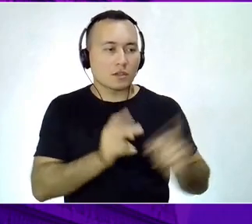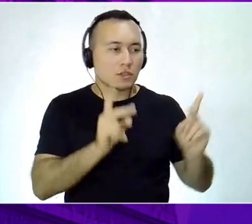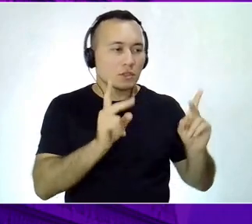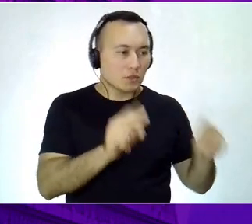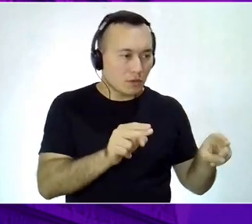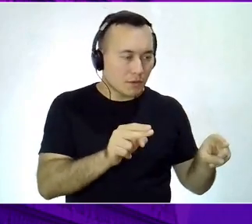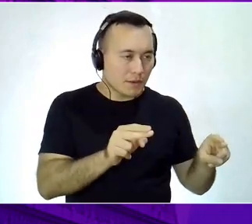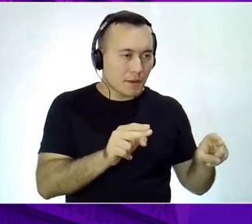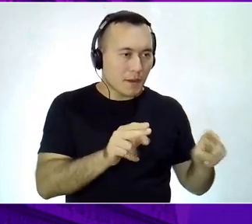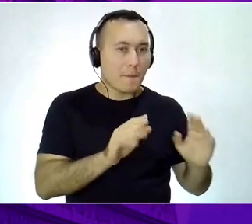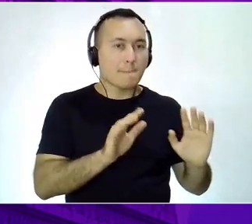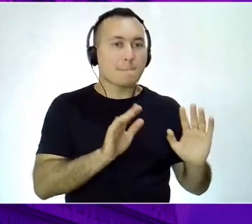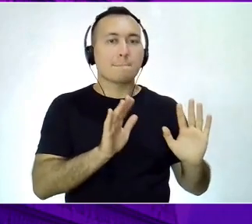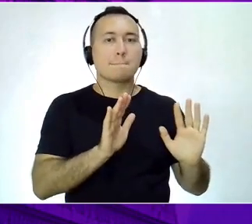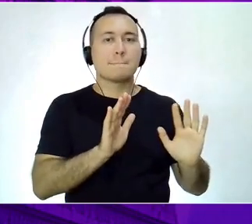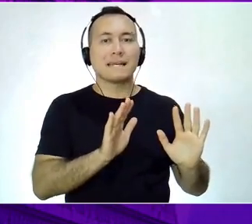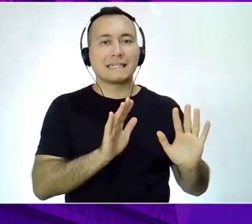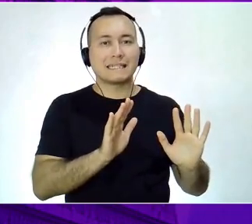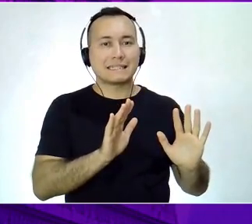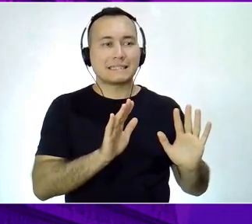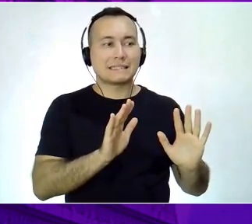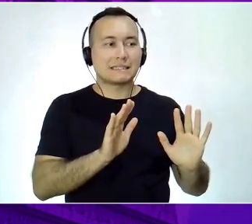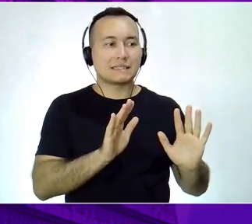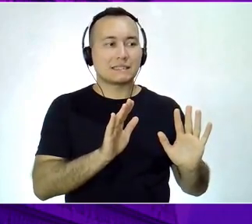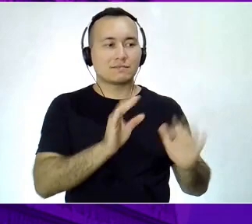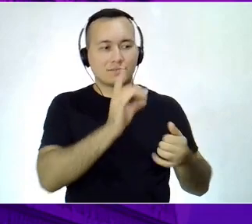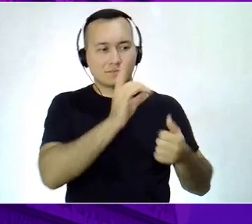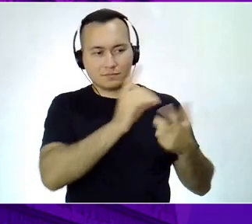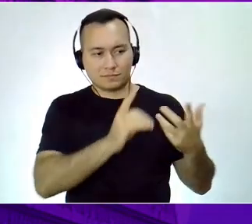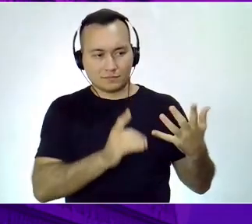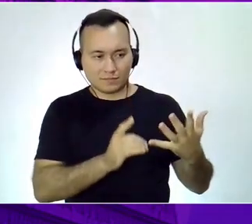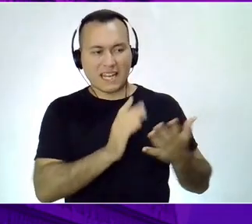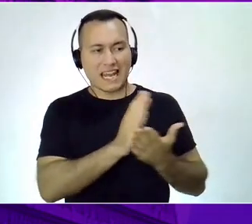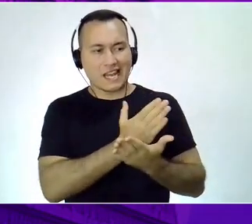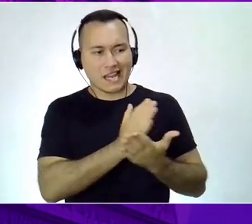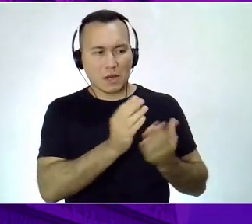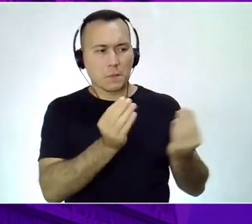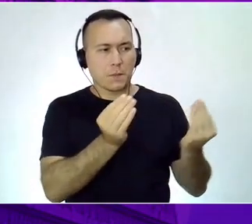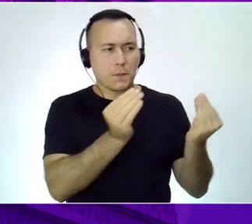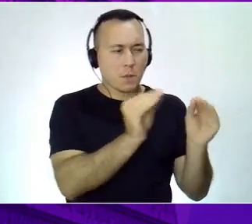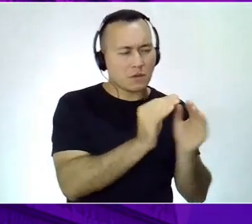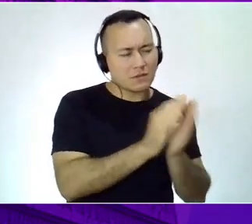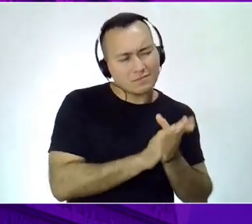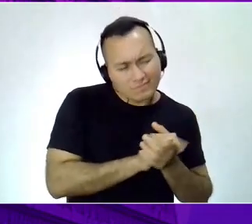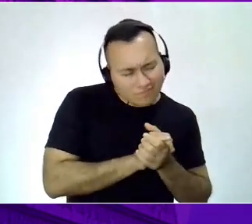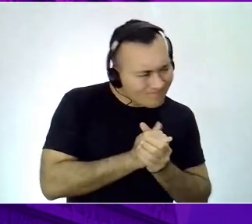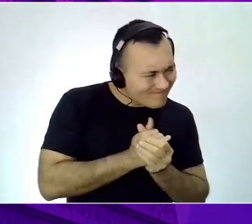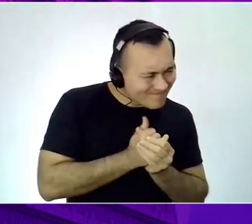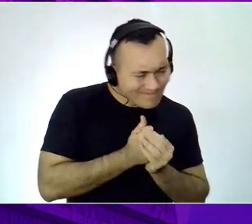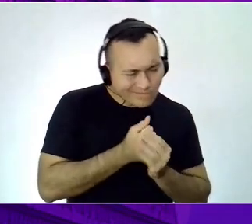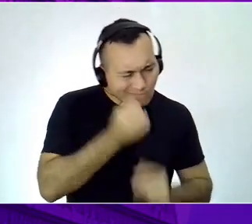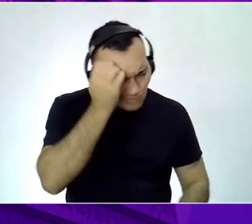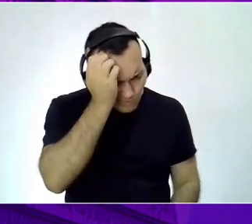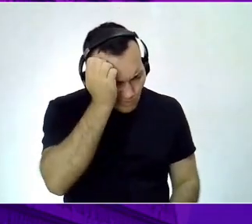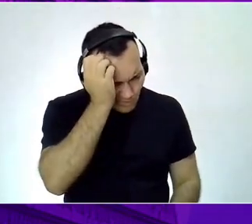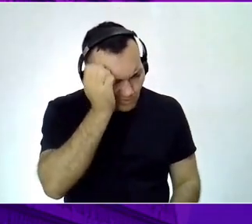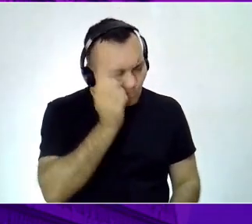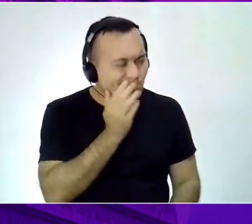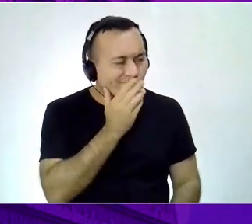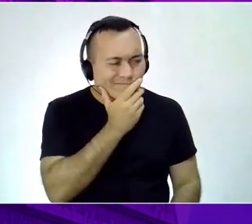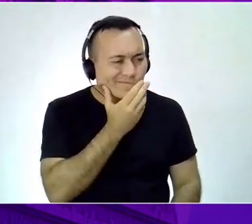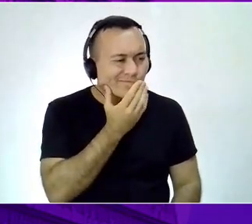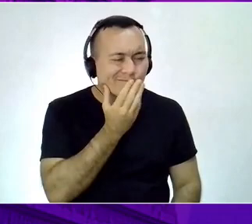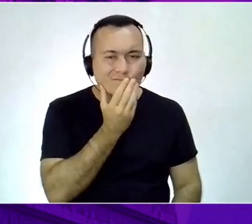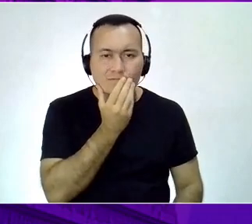lado menos preciso de elementos visuais. E para vocês terem uma ideia do que isso significa, eu gostaria que